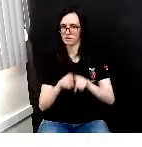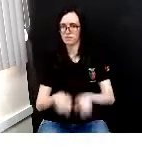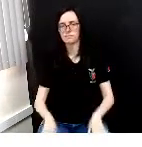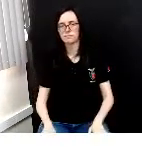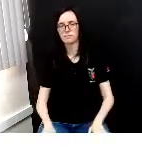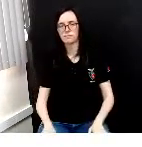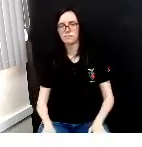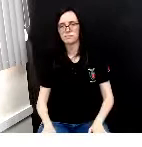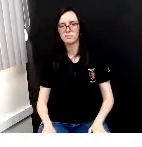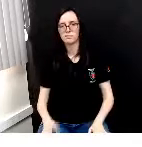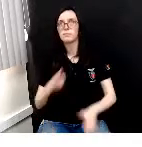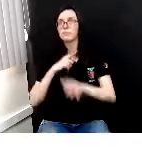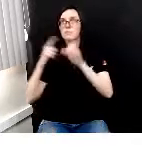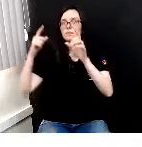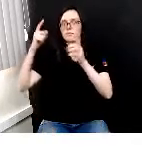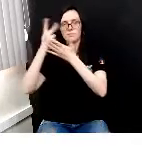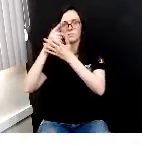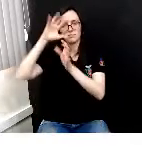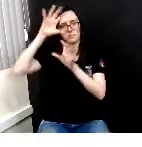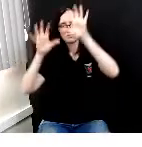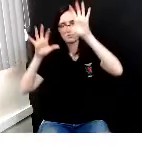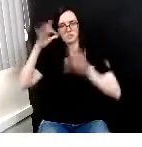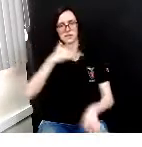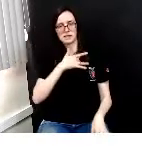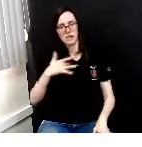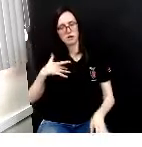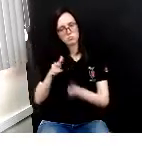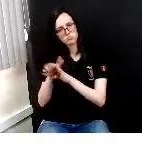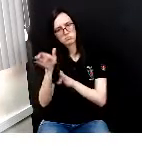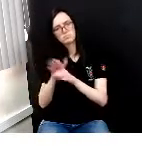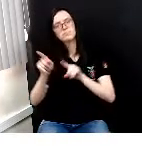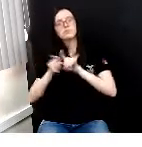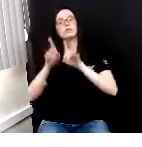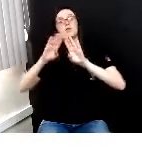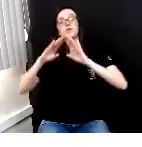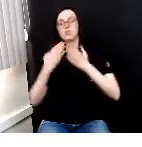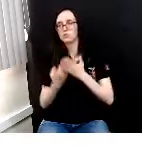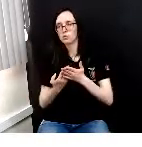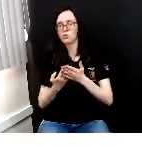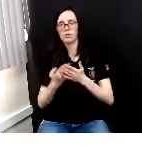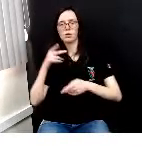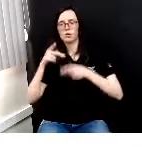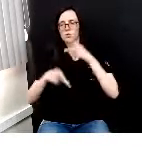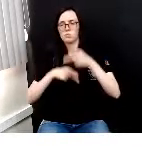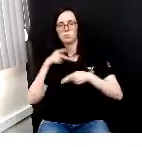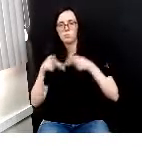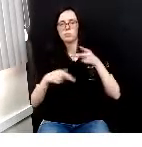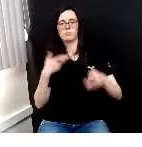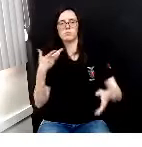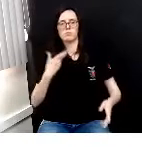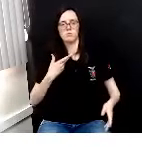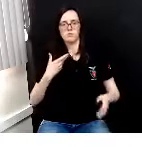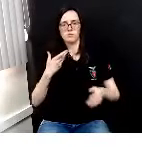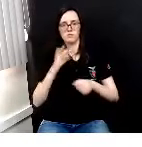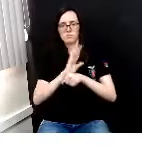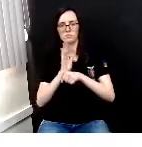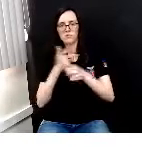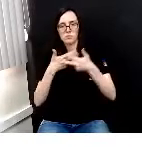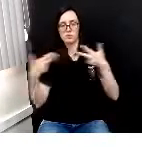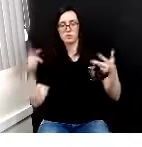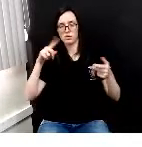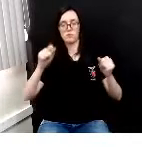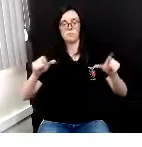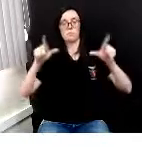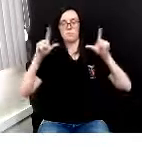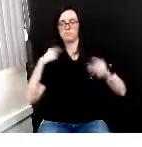fluxograma de orientação aos profissionais de saúde, orientação para as escolas, população, vídeos e web como esta que nós